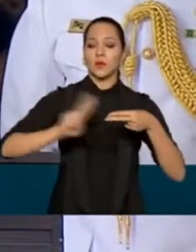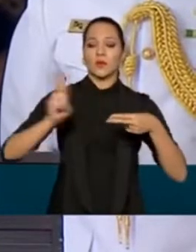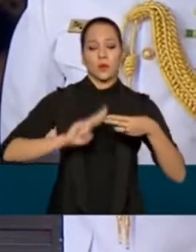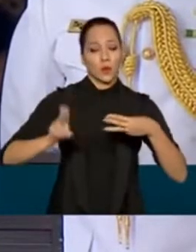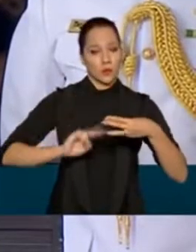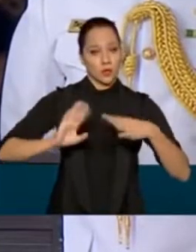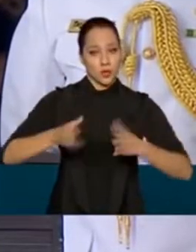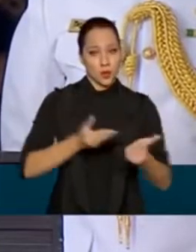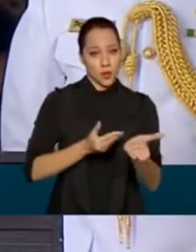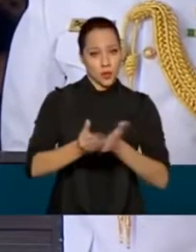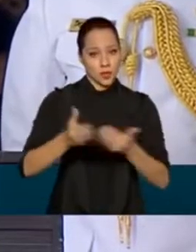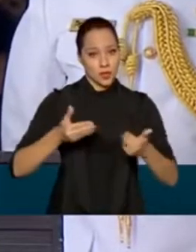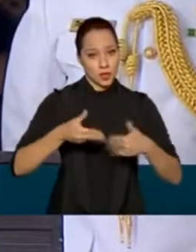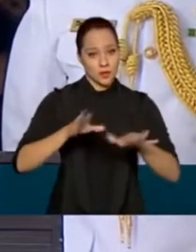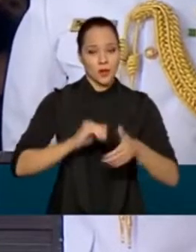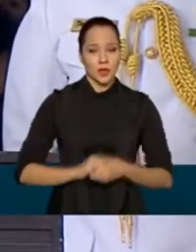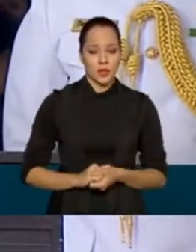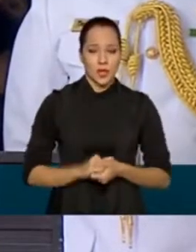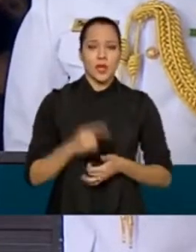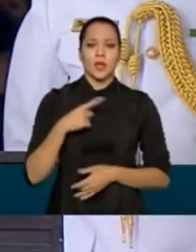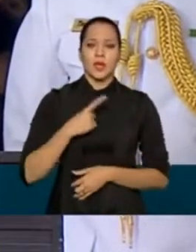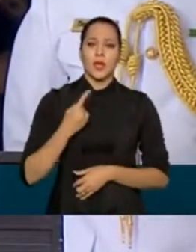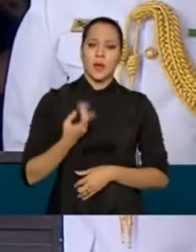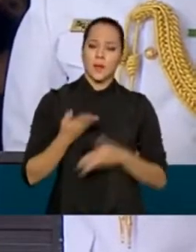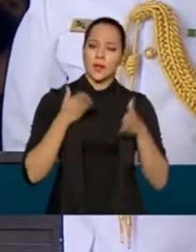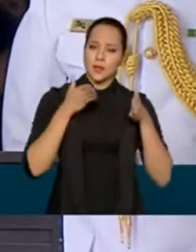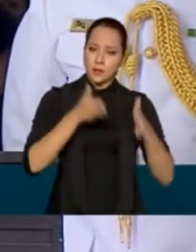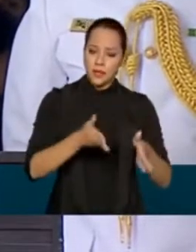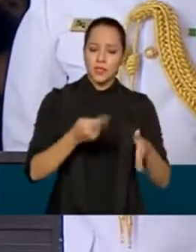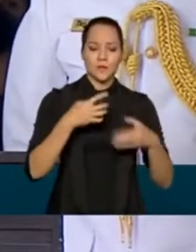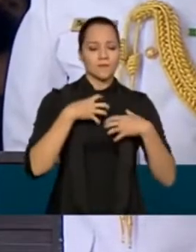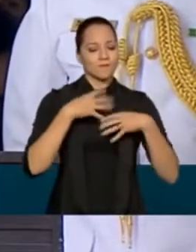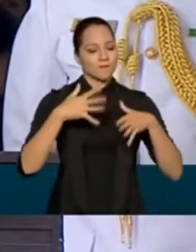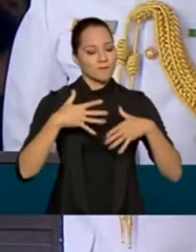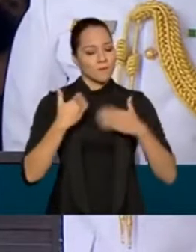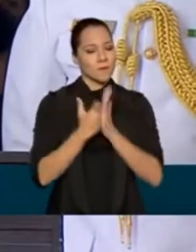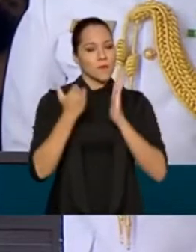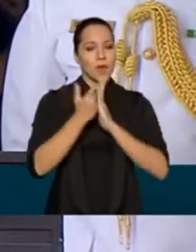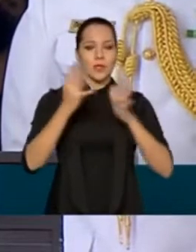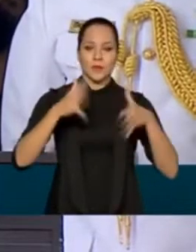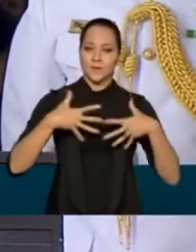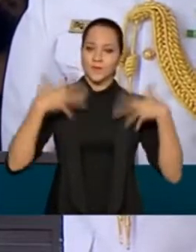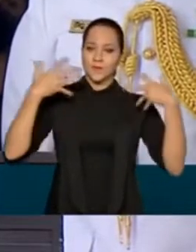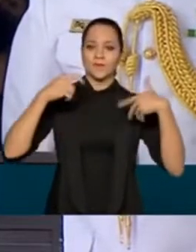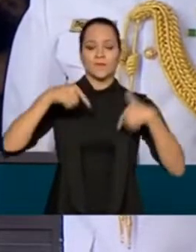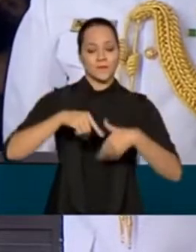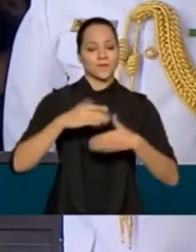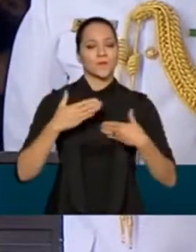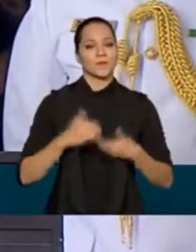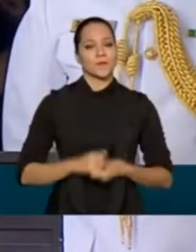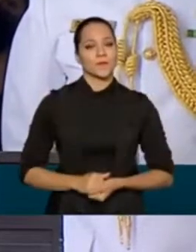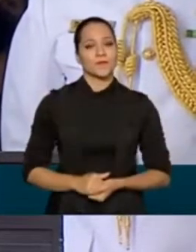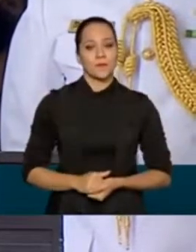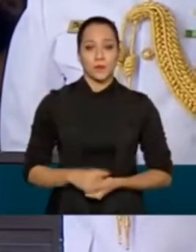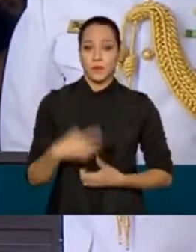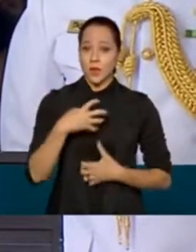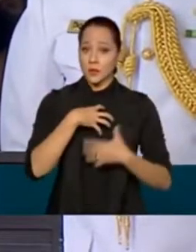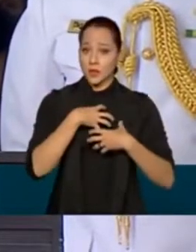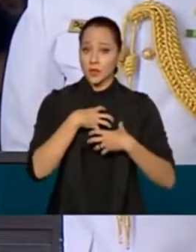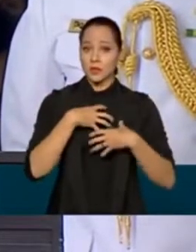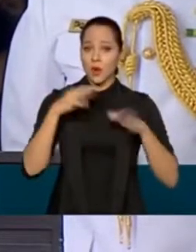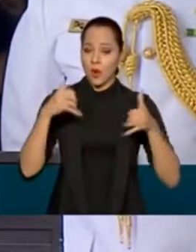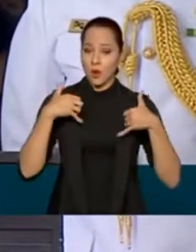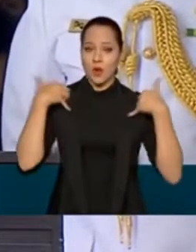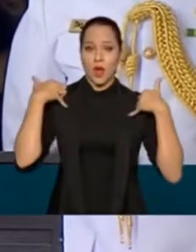pelo cerimonial, cujas presenças dignificam ainda mais esta efeméride naval. Orgulho-me as